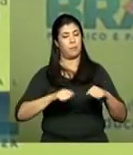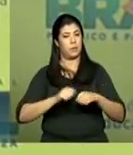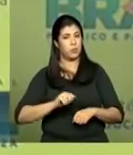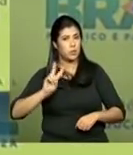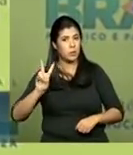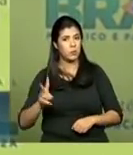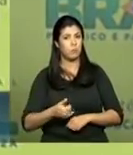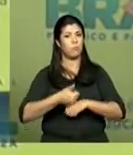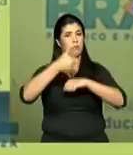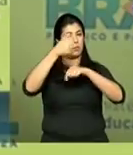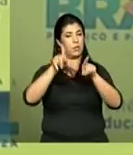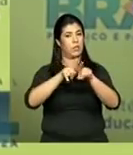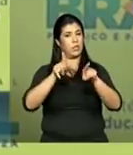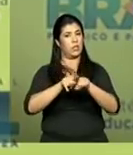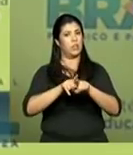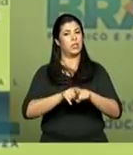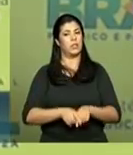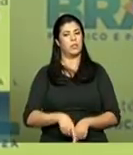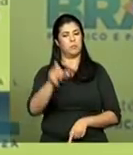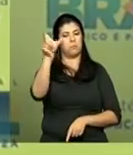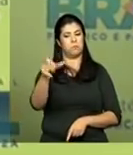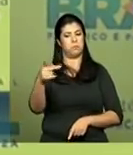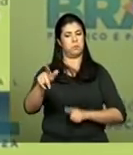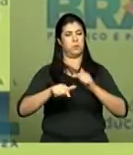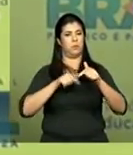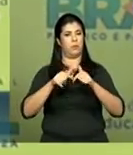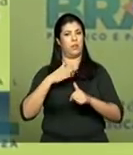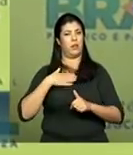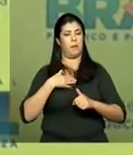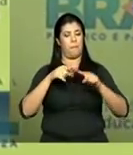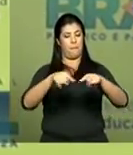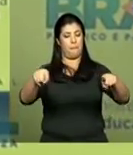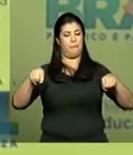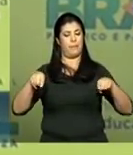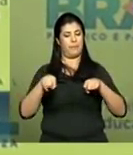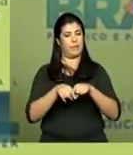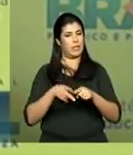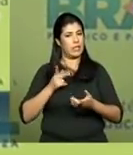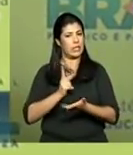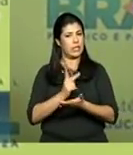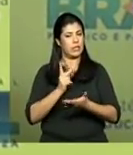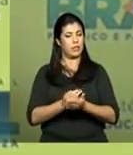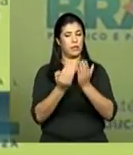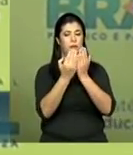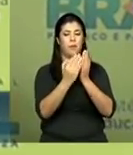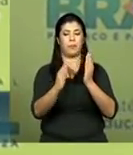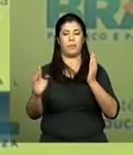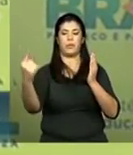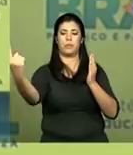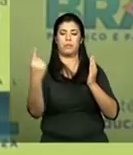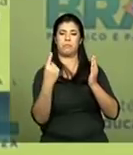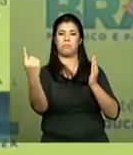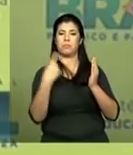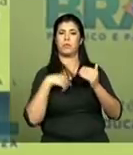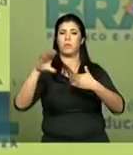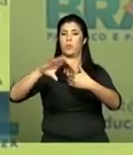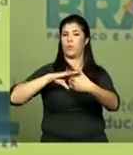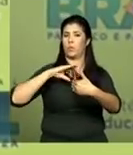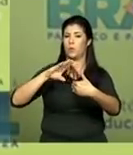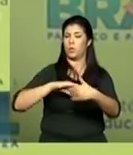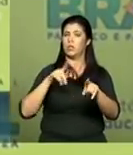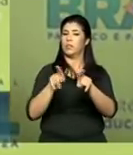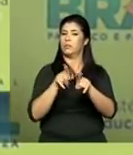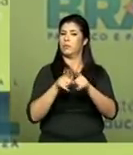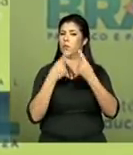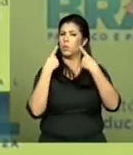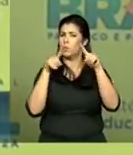e reconhecer o seu trabalho. Meu gabinete estará sempre aberto para receber conselhos,